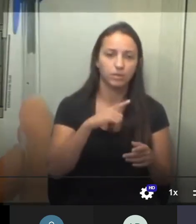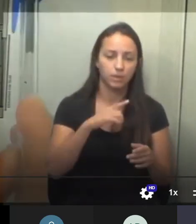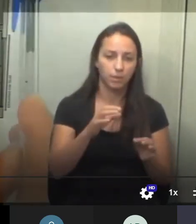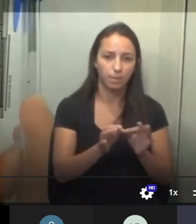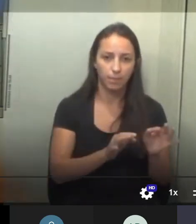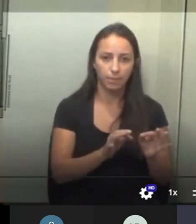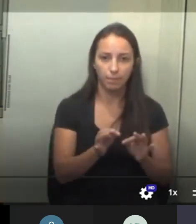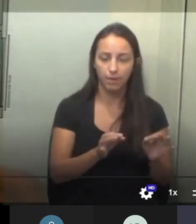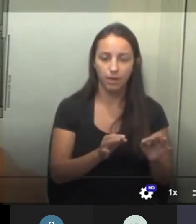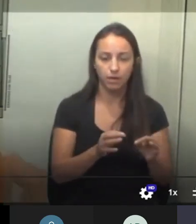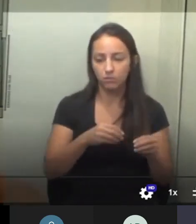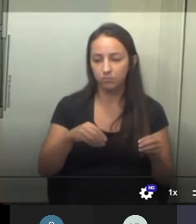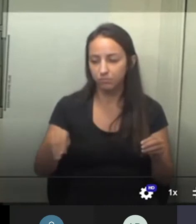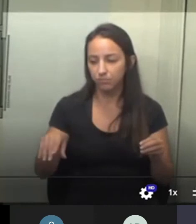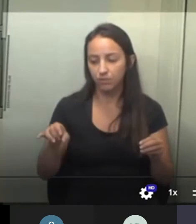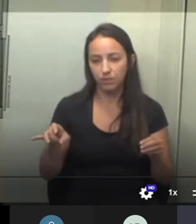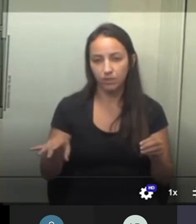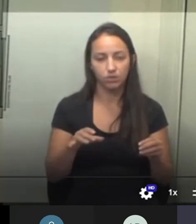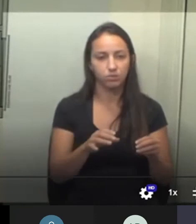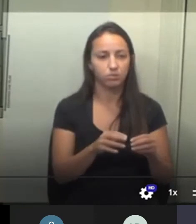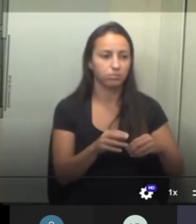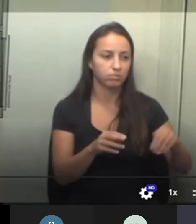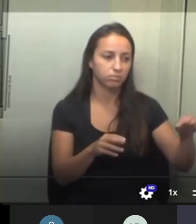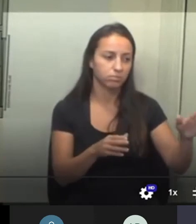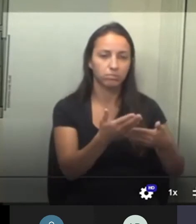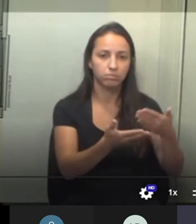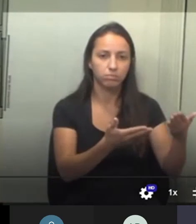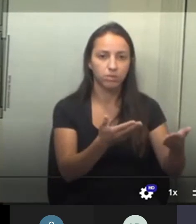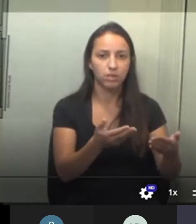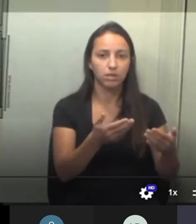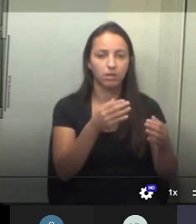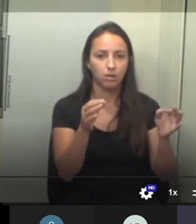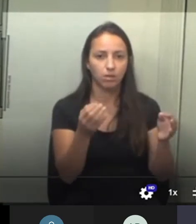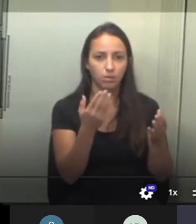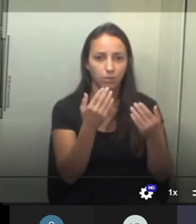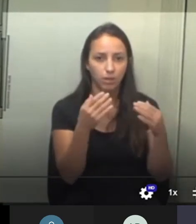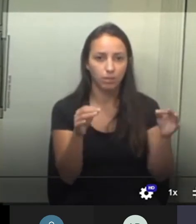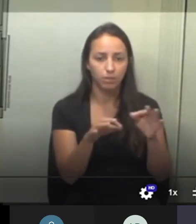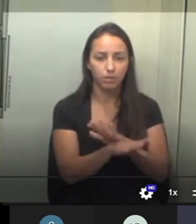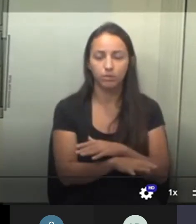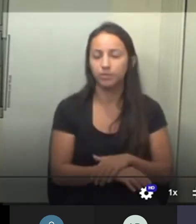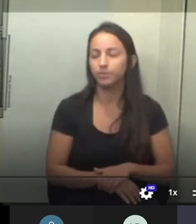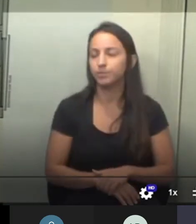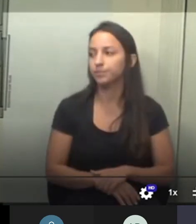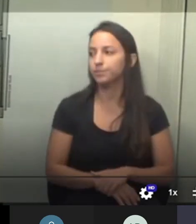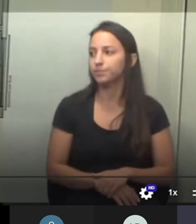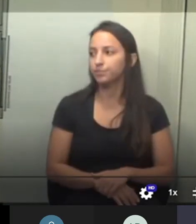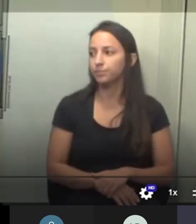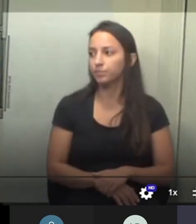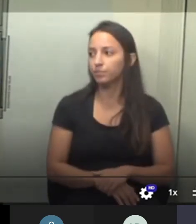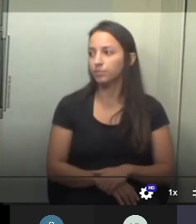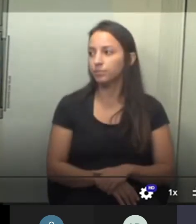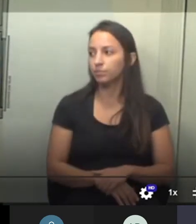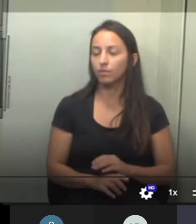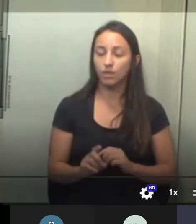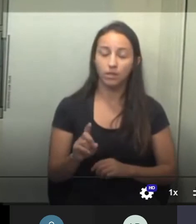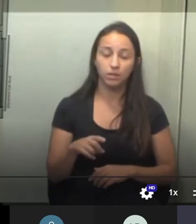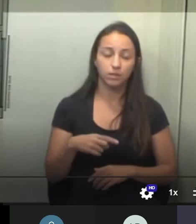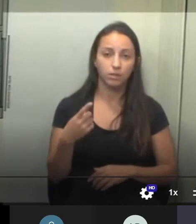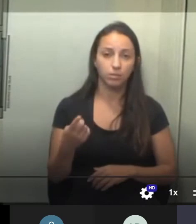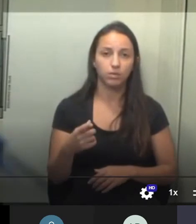preparo, vai embora o que é lixo, distribui o que é o alimento pronto, certo? Cozinha e distribui.